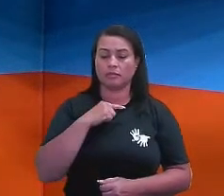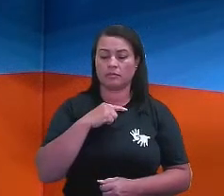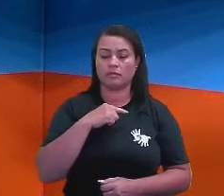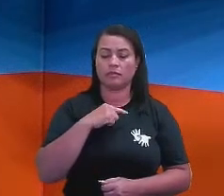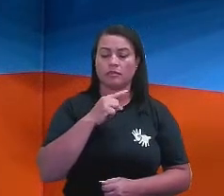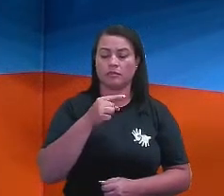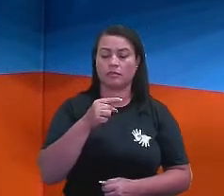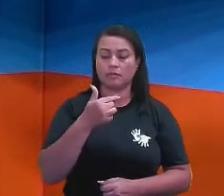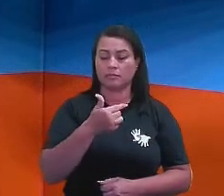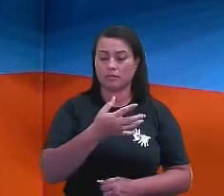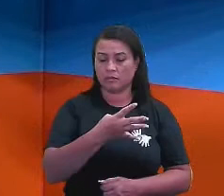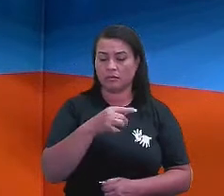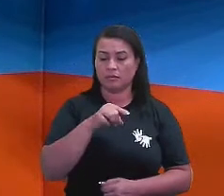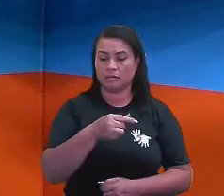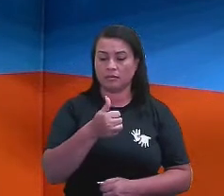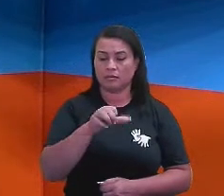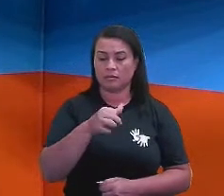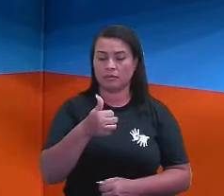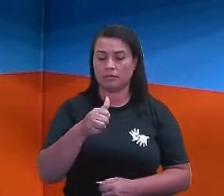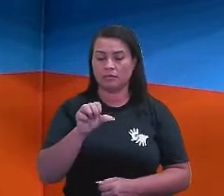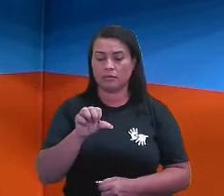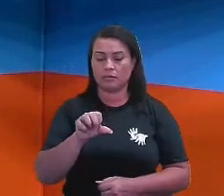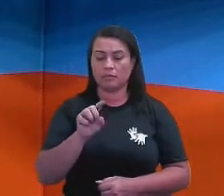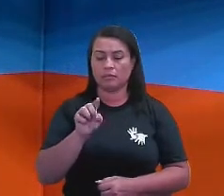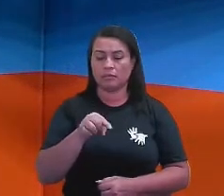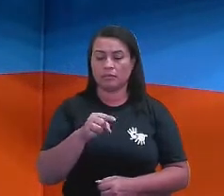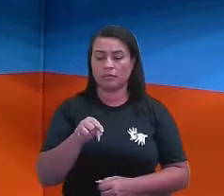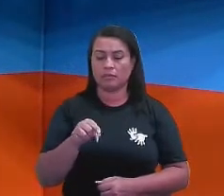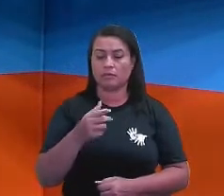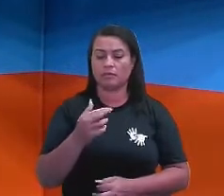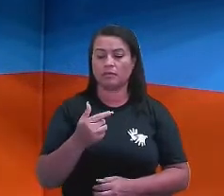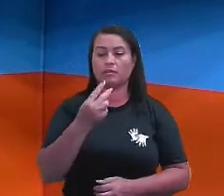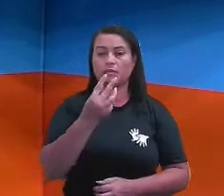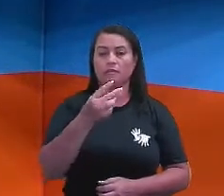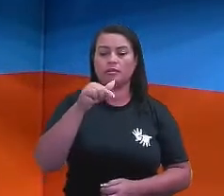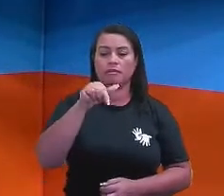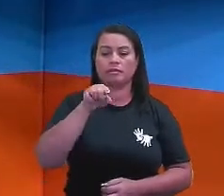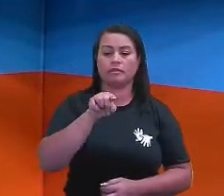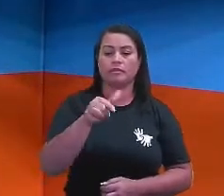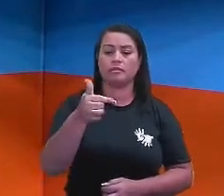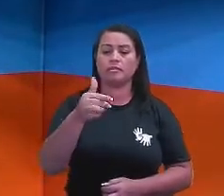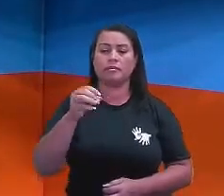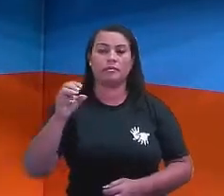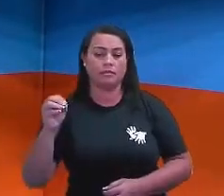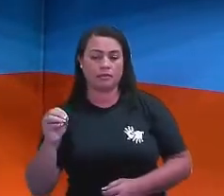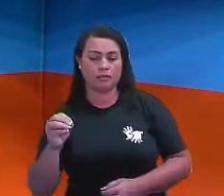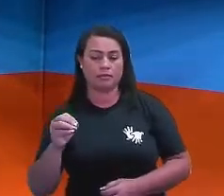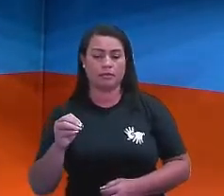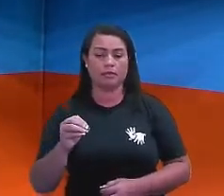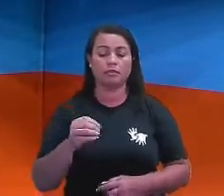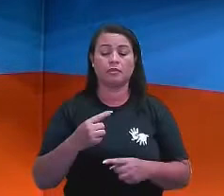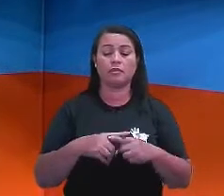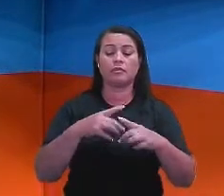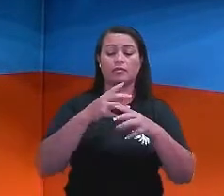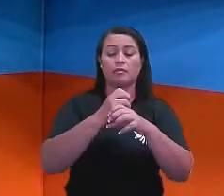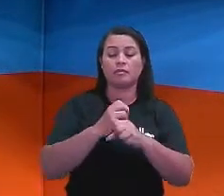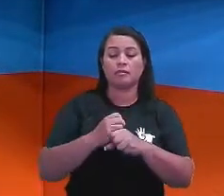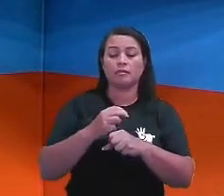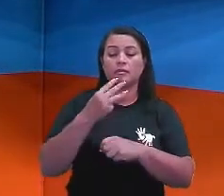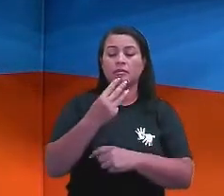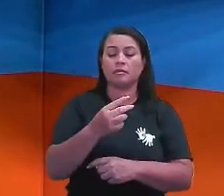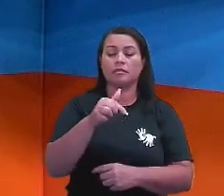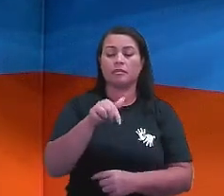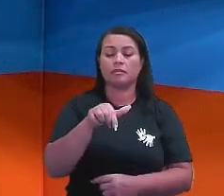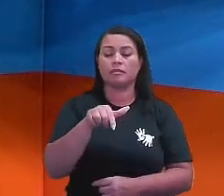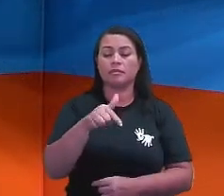4.419X. Igual a 37.200. Por quê, professora? 372 multiplicado a 100, lembra lá, ó, tem